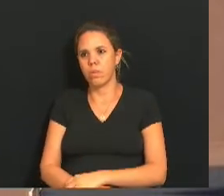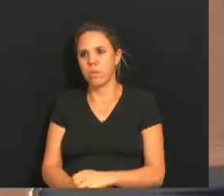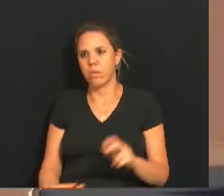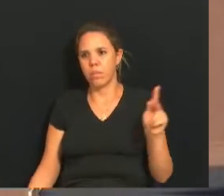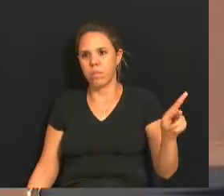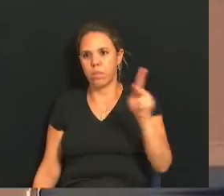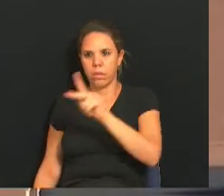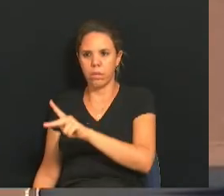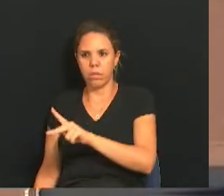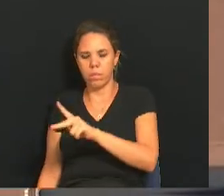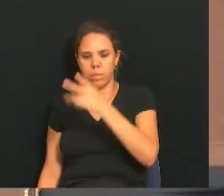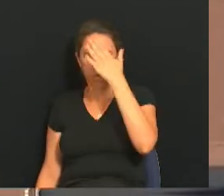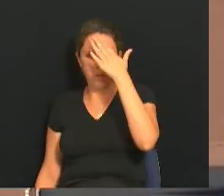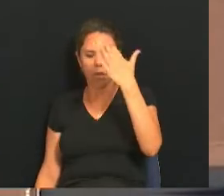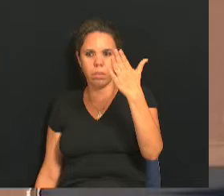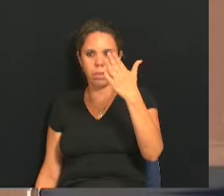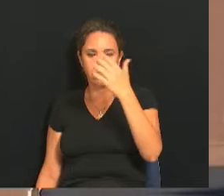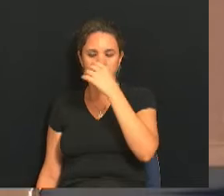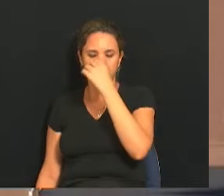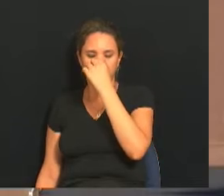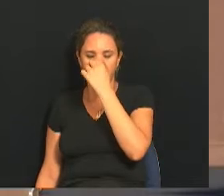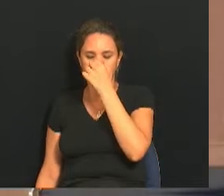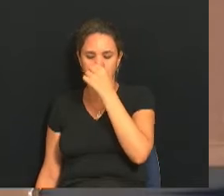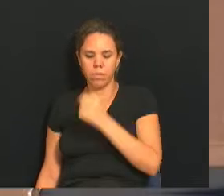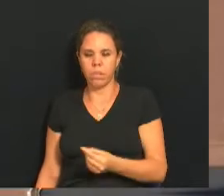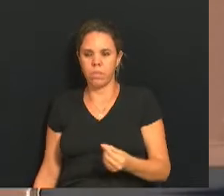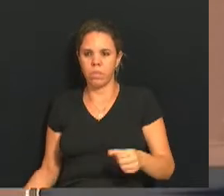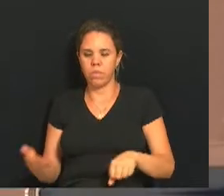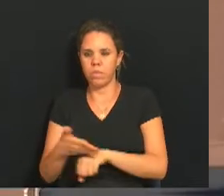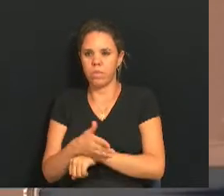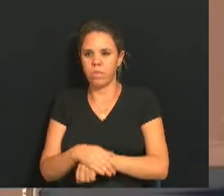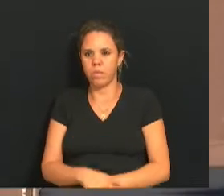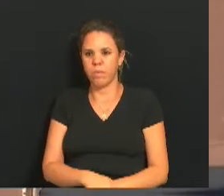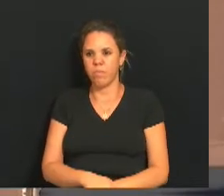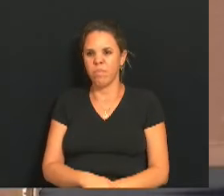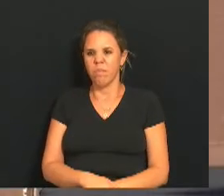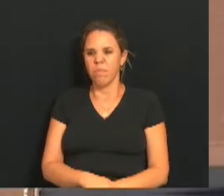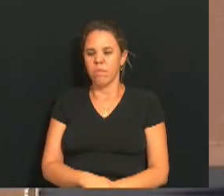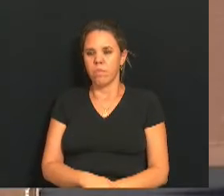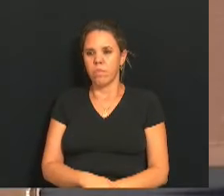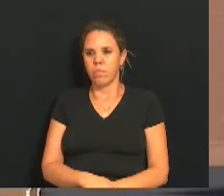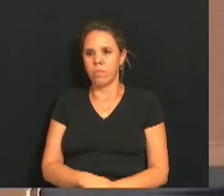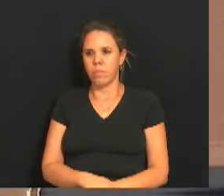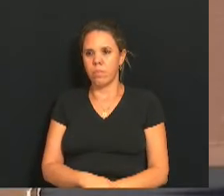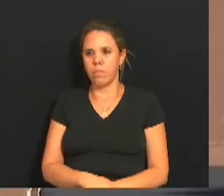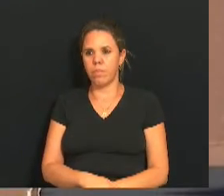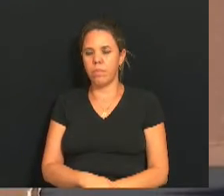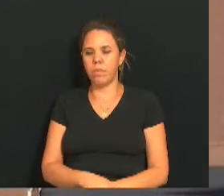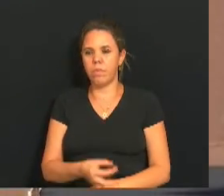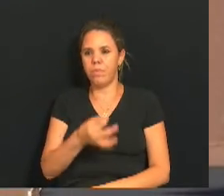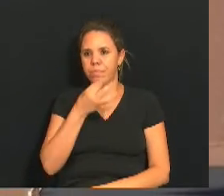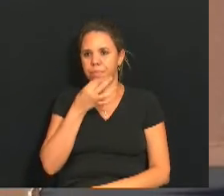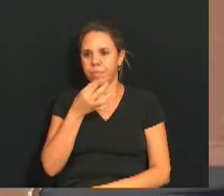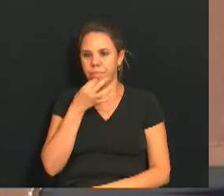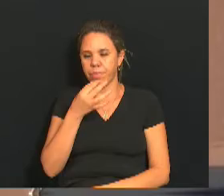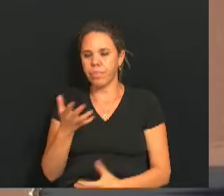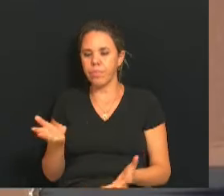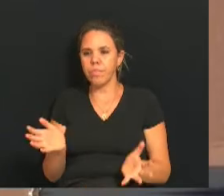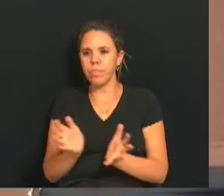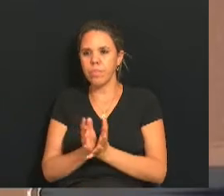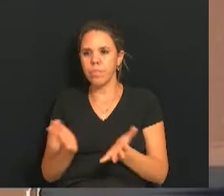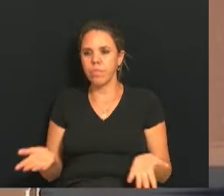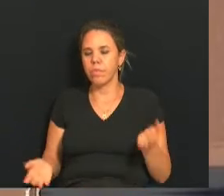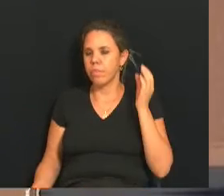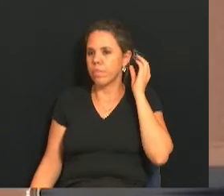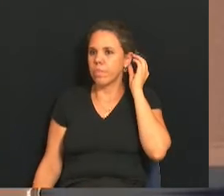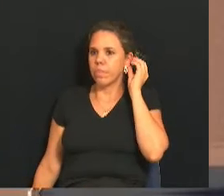Professor Gil, muito obrigado pela participação, por trazer aqui a voz da Associação dos Adjuntos. Eu queria, então,